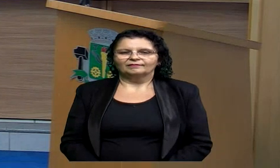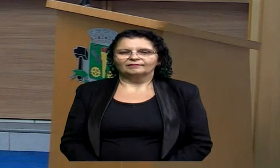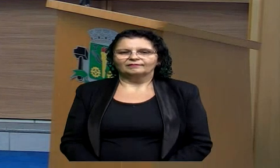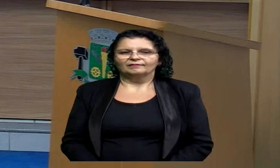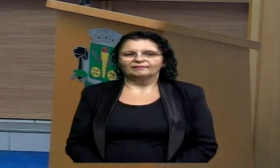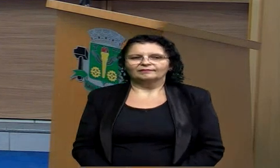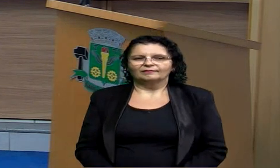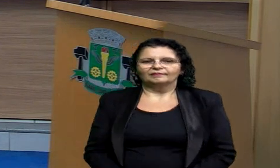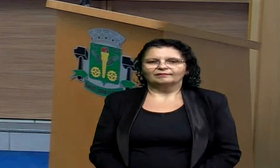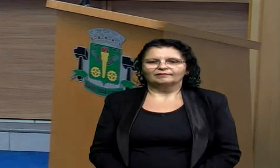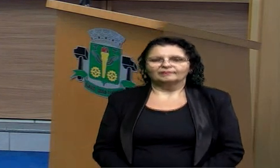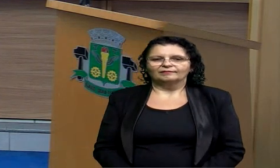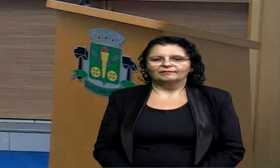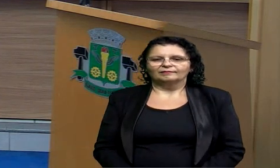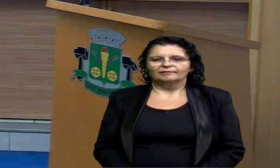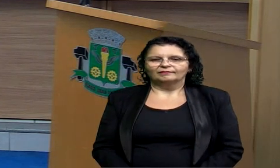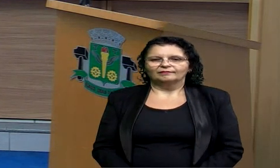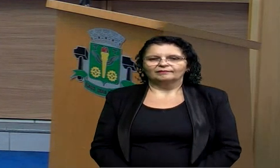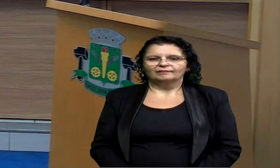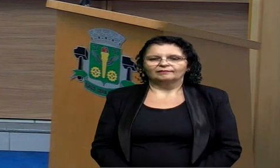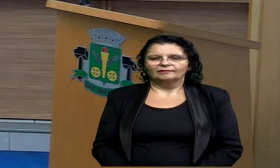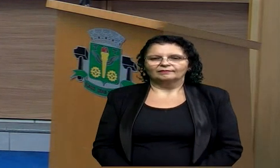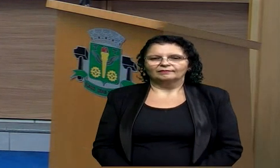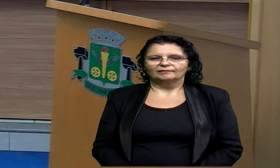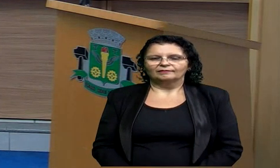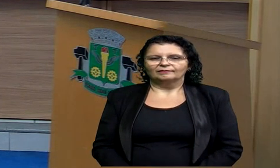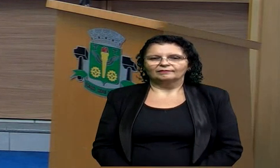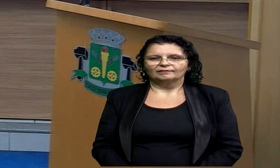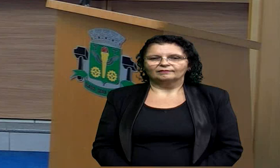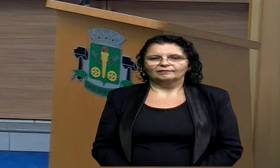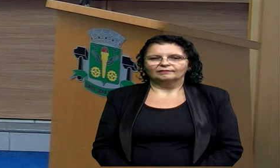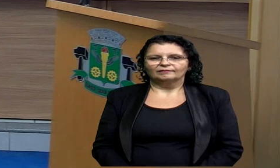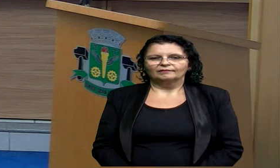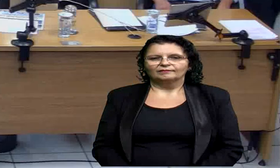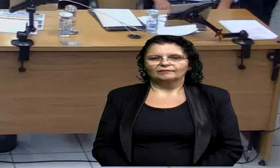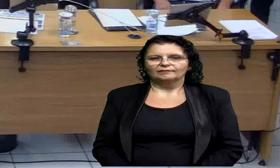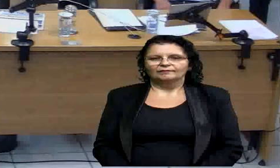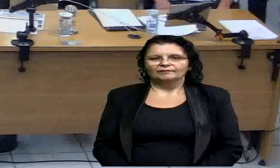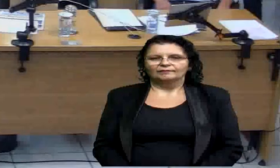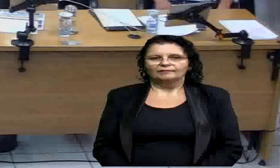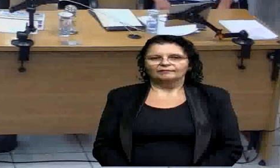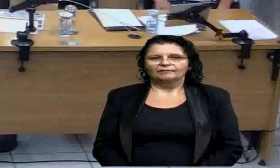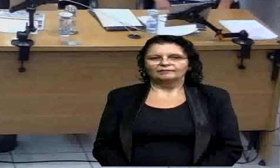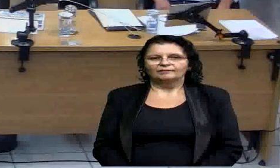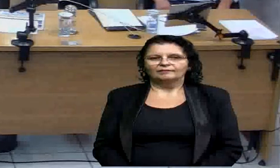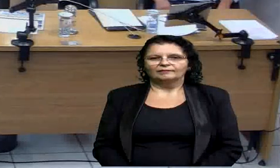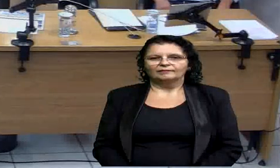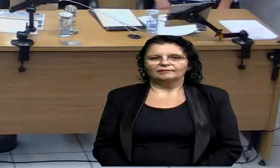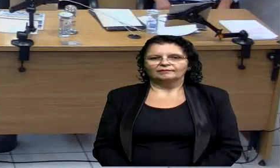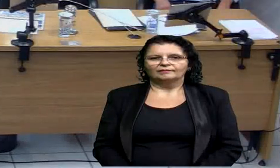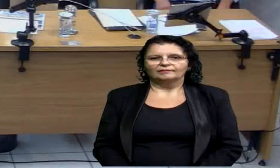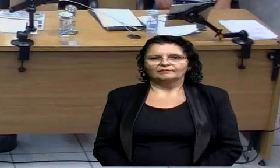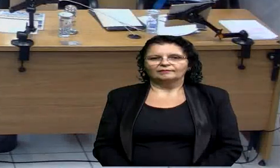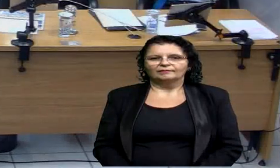então mãe Amor e Respeito conceito car car vocês